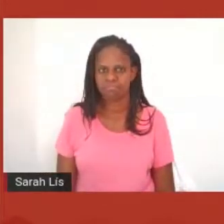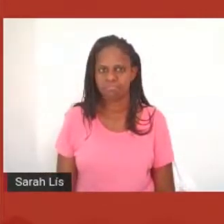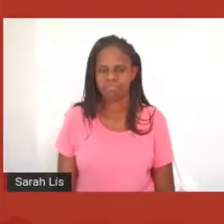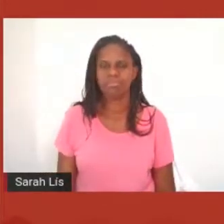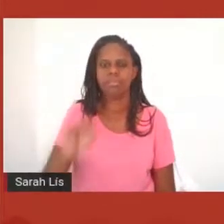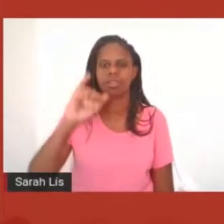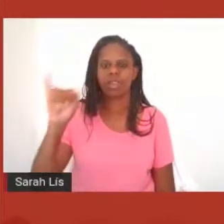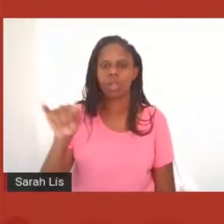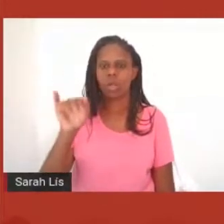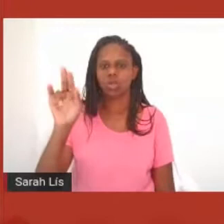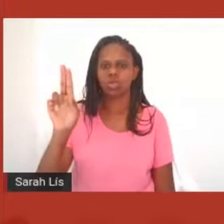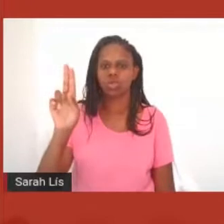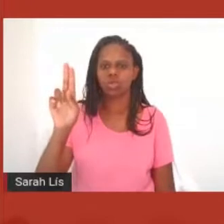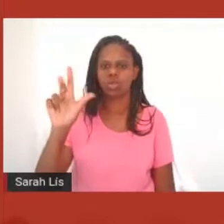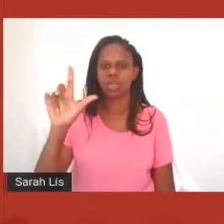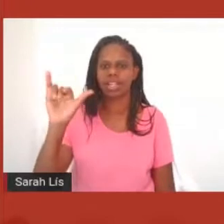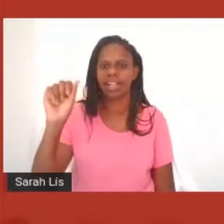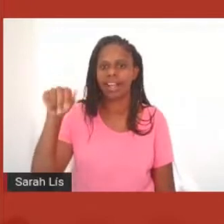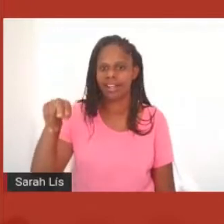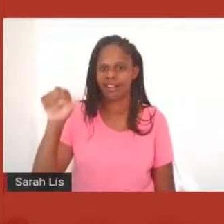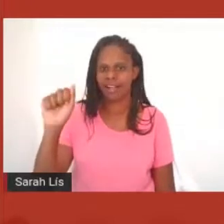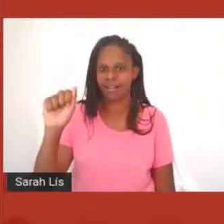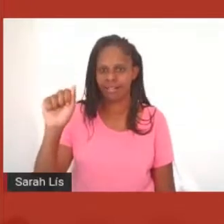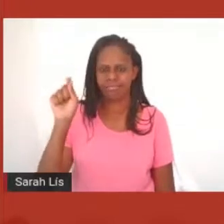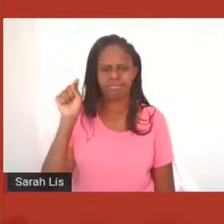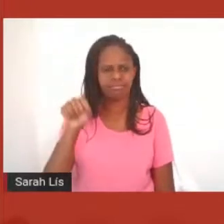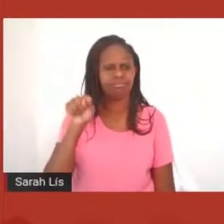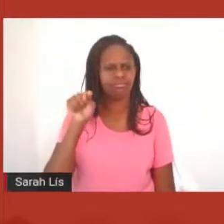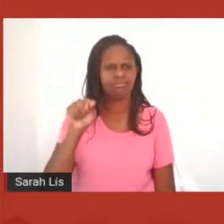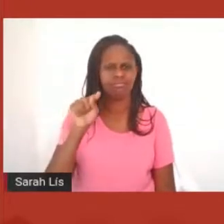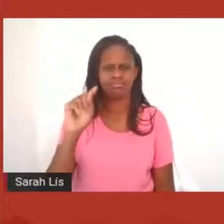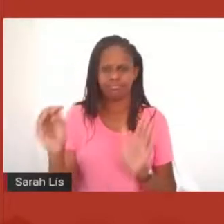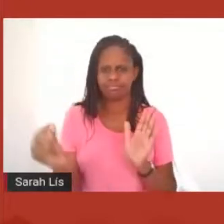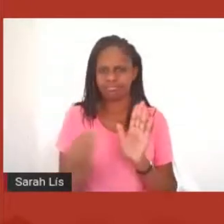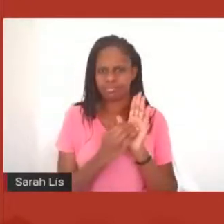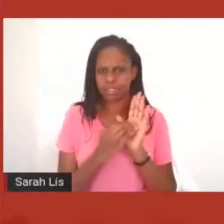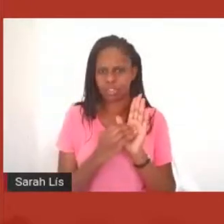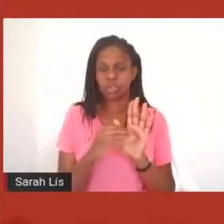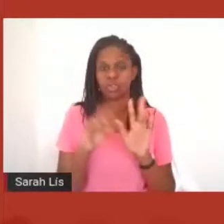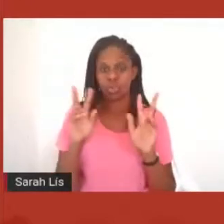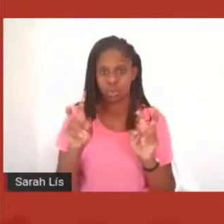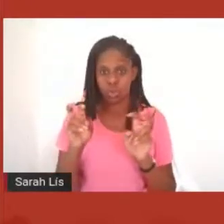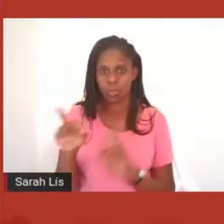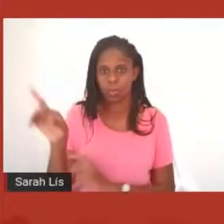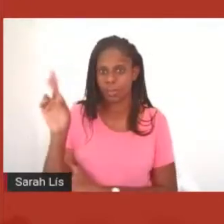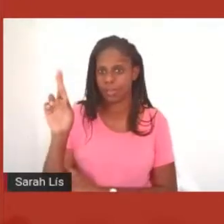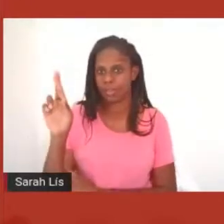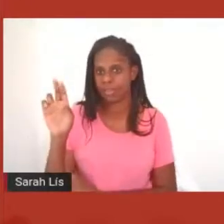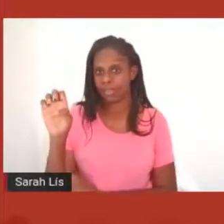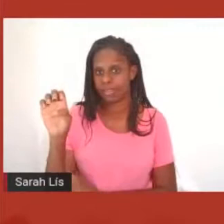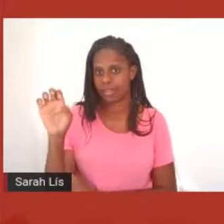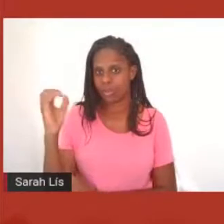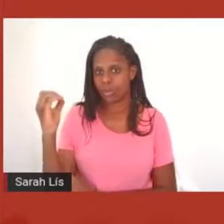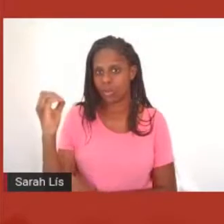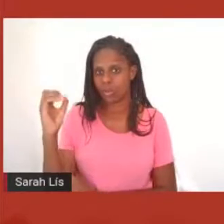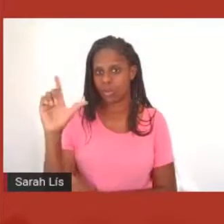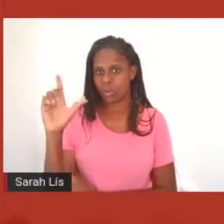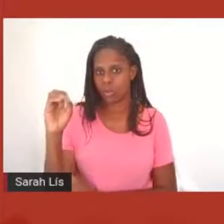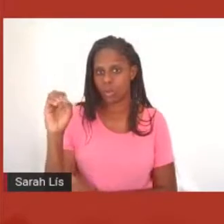Juliana, você não gostaria de... Você que colocou a questão da reologia aí,